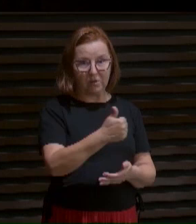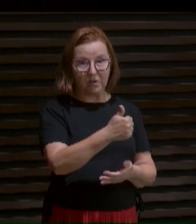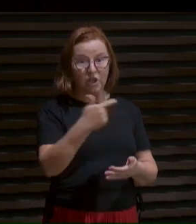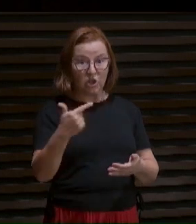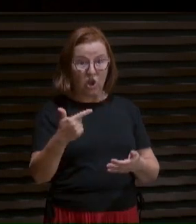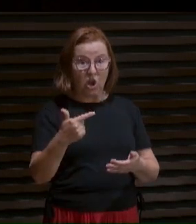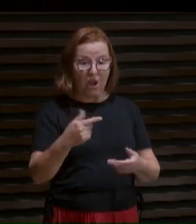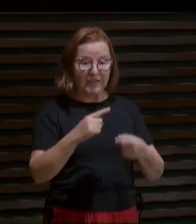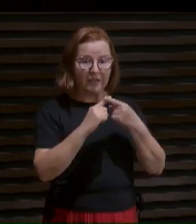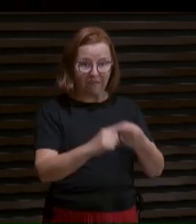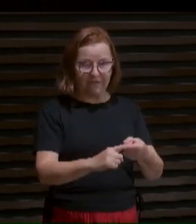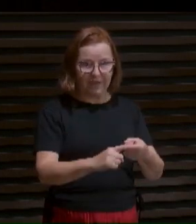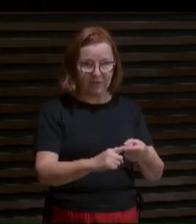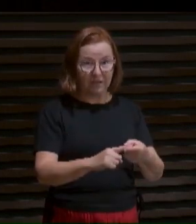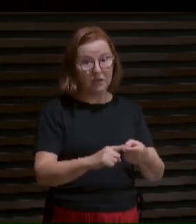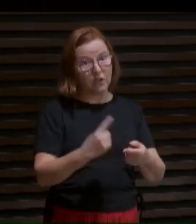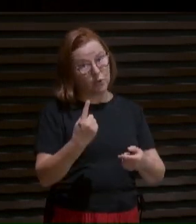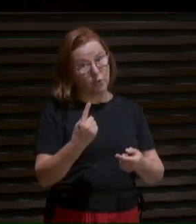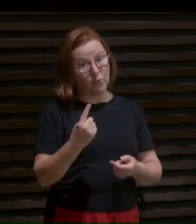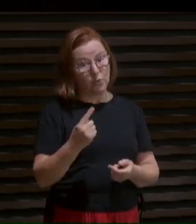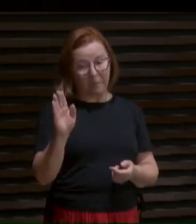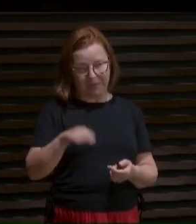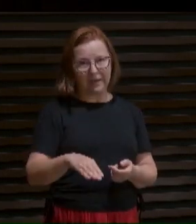E eu dizia: leia outra vez.